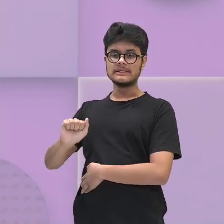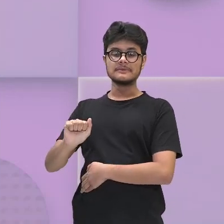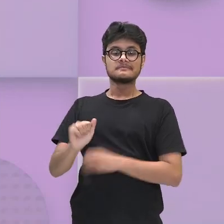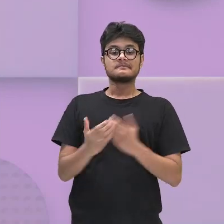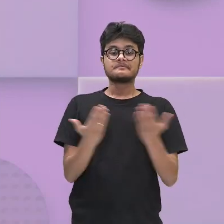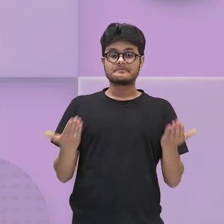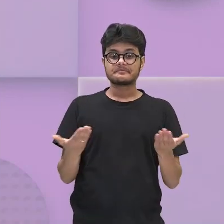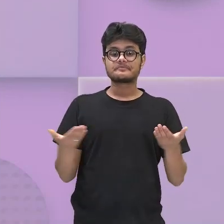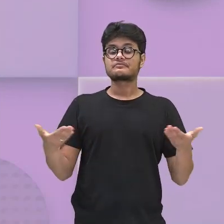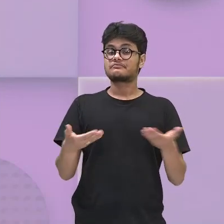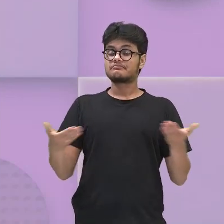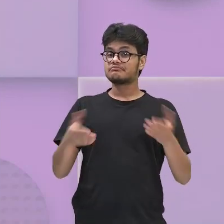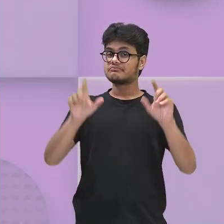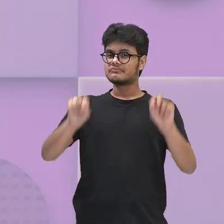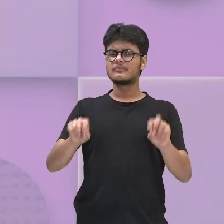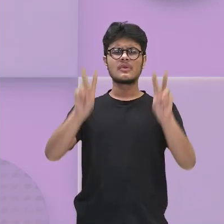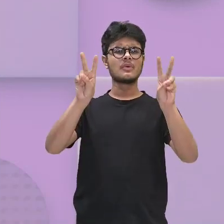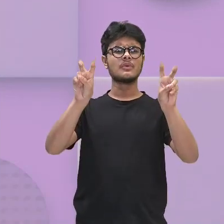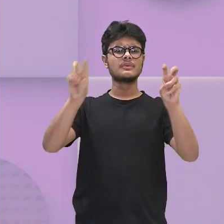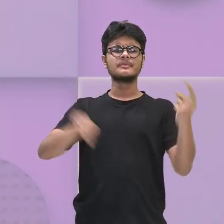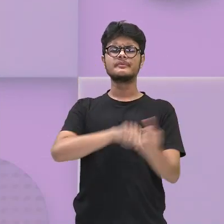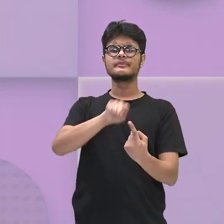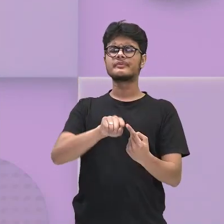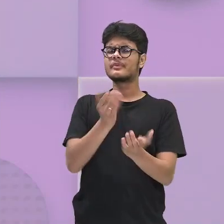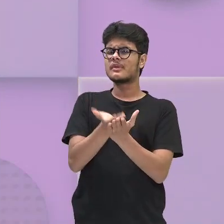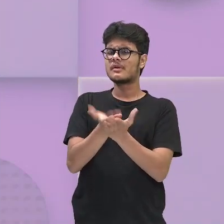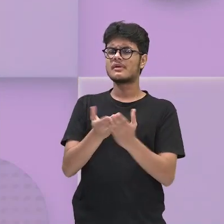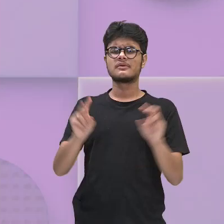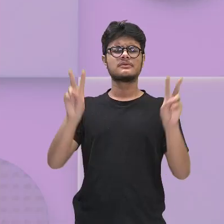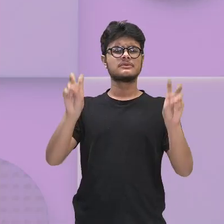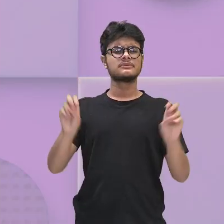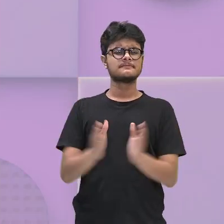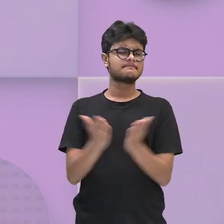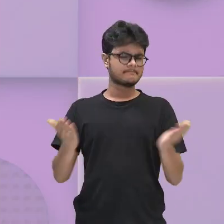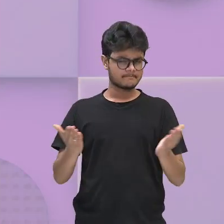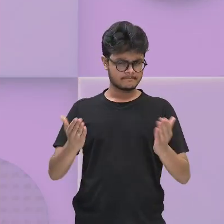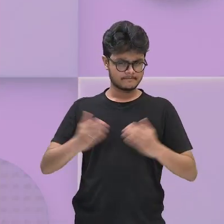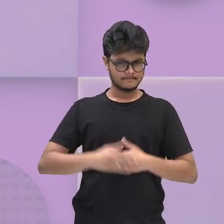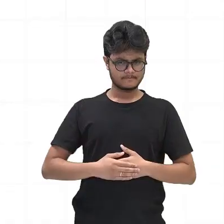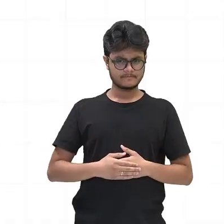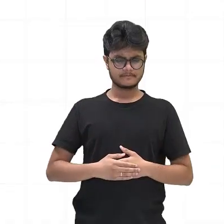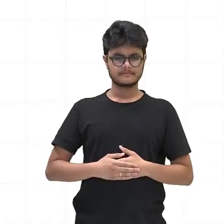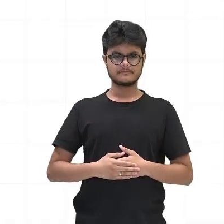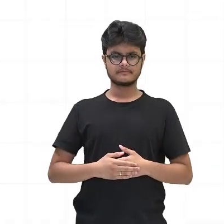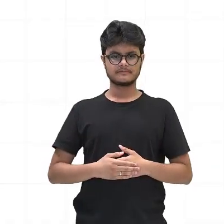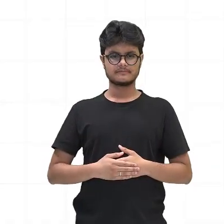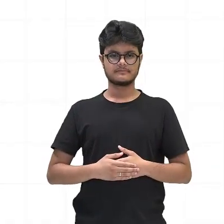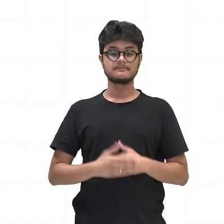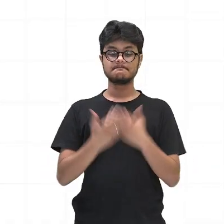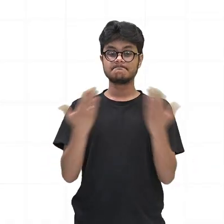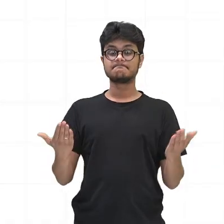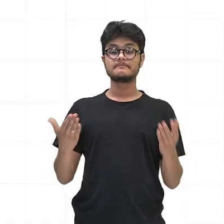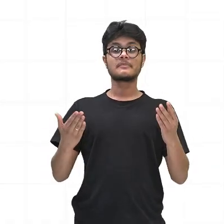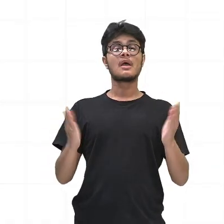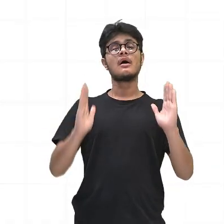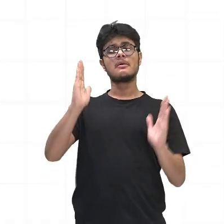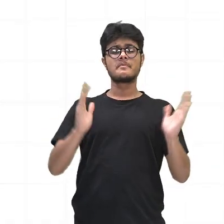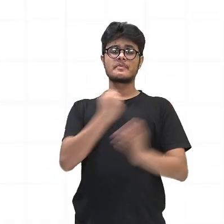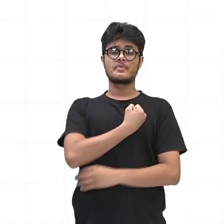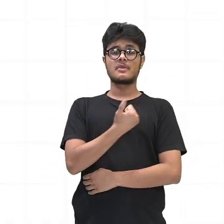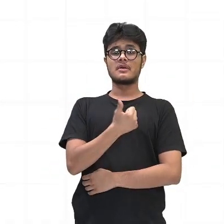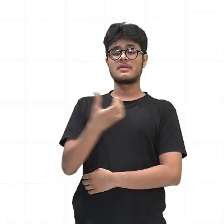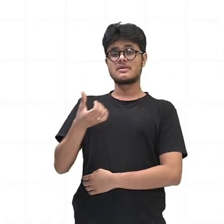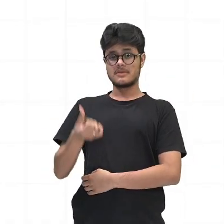e vamos fazer agora a leitura do objeto de conhecimento e detalhamento desta aula. Aula 16, objeto